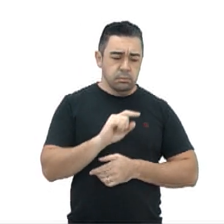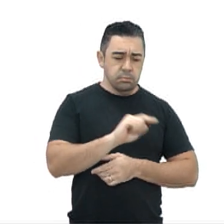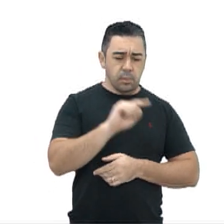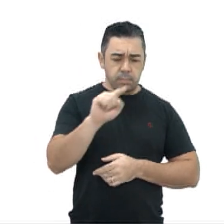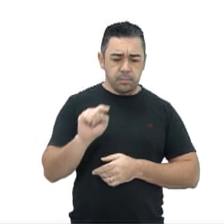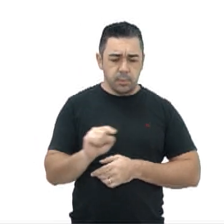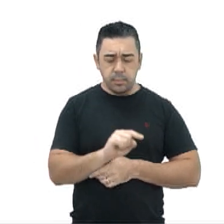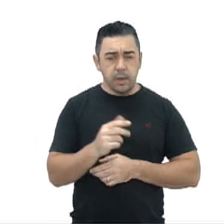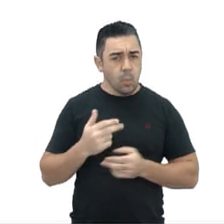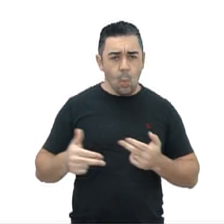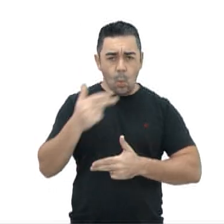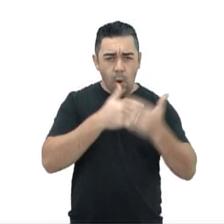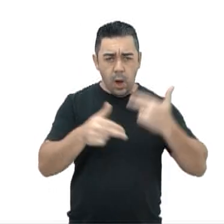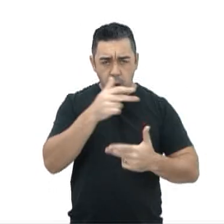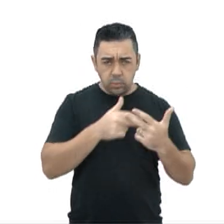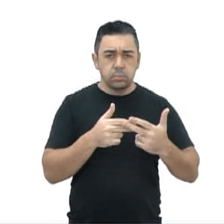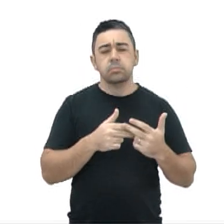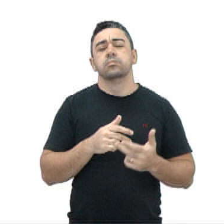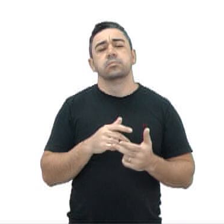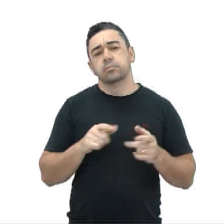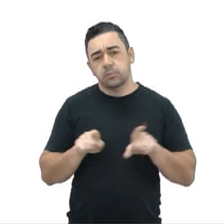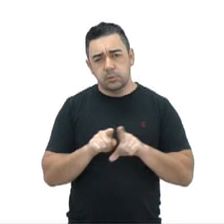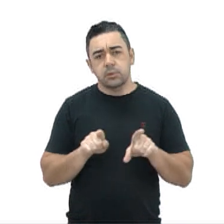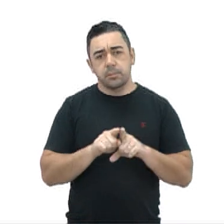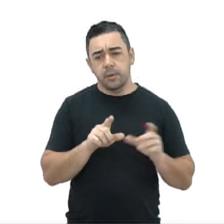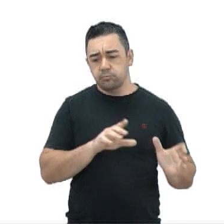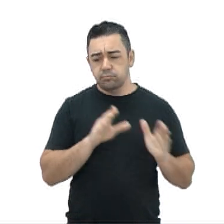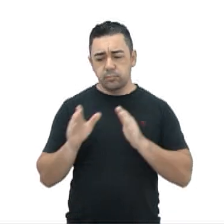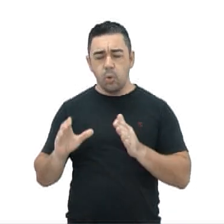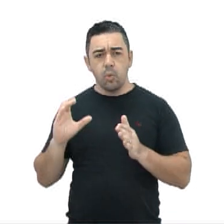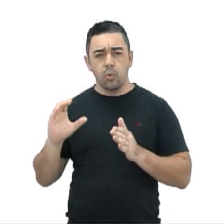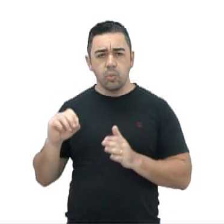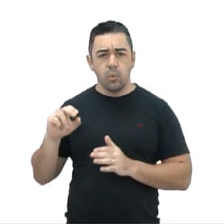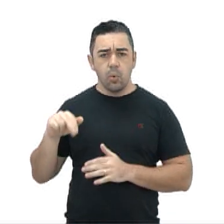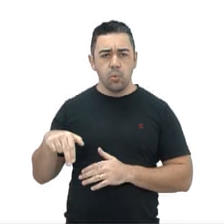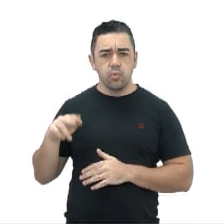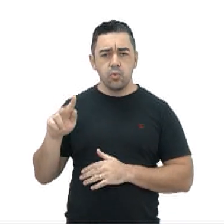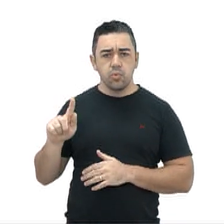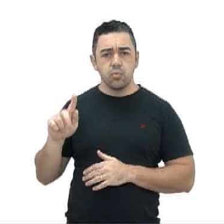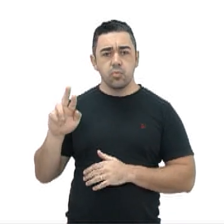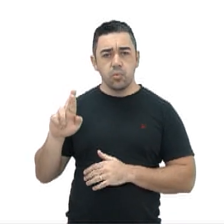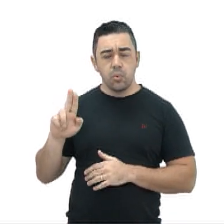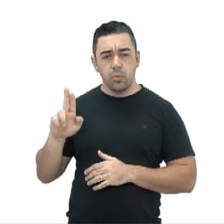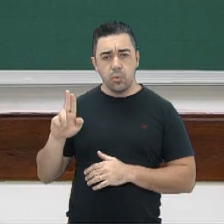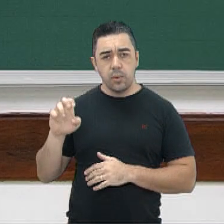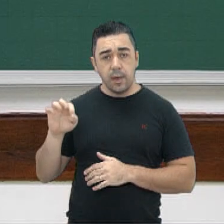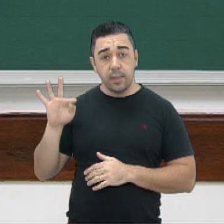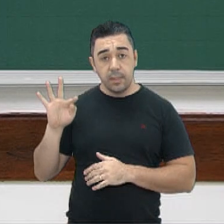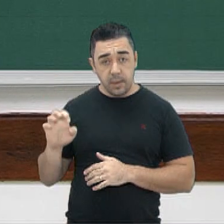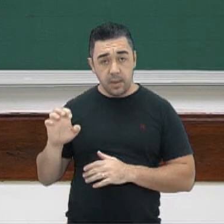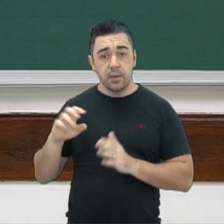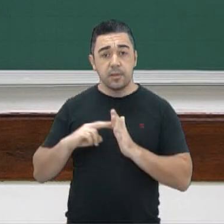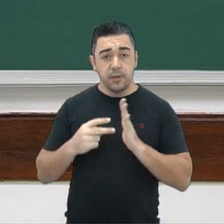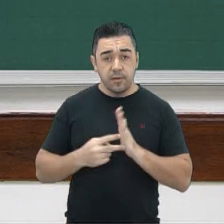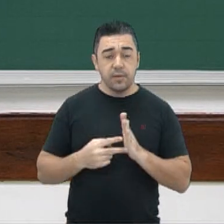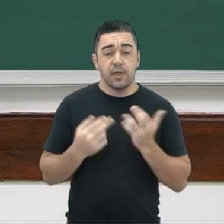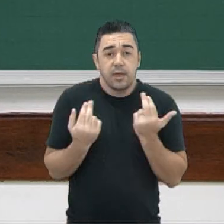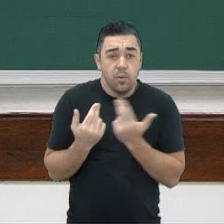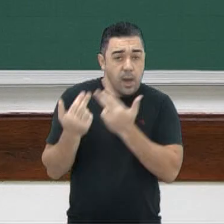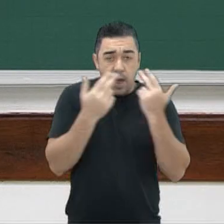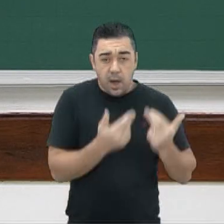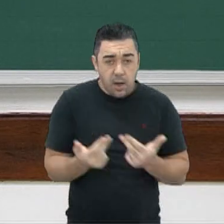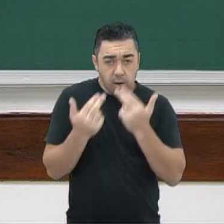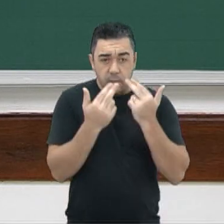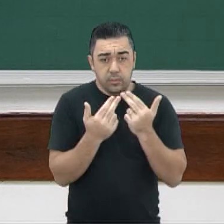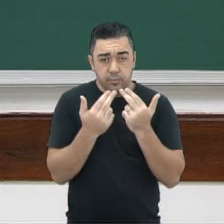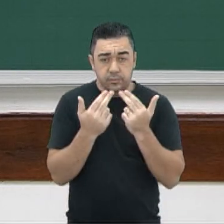são iguais, todos os lados são congruentes, nós usamos o termo de congruência na matemática para dizer que eles são iguais. A